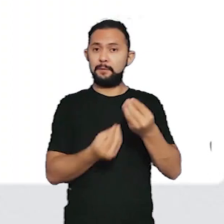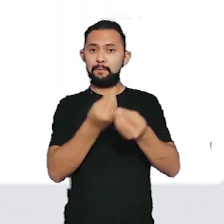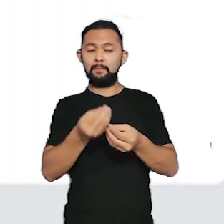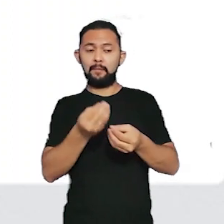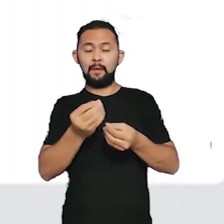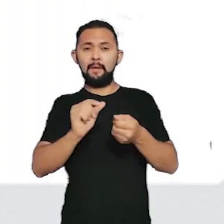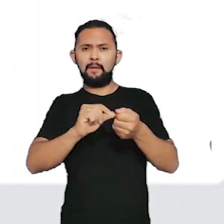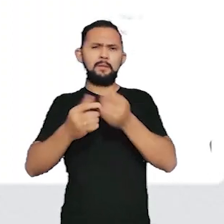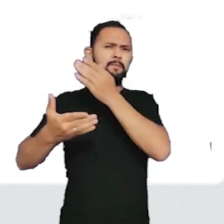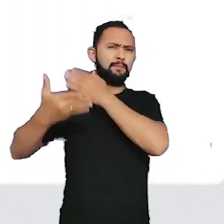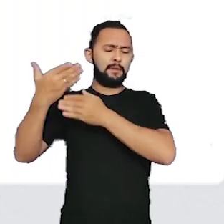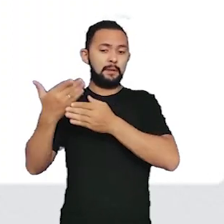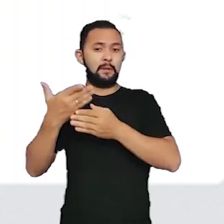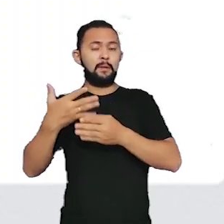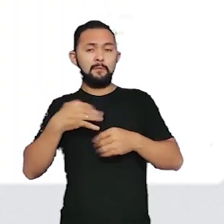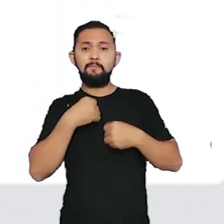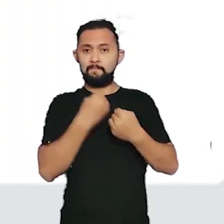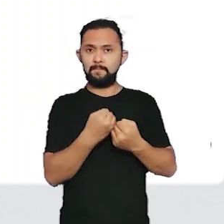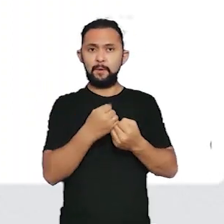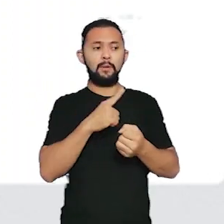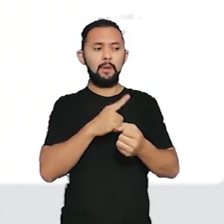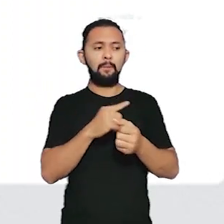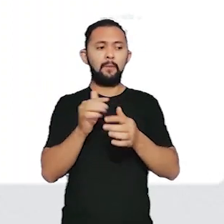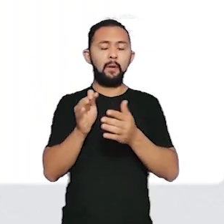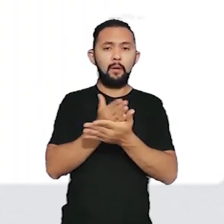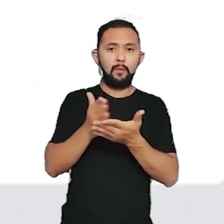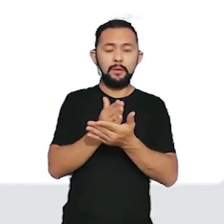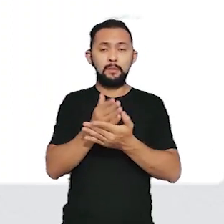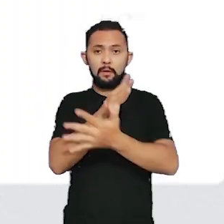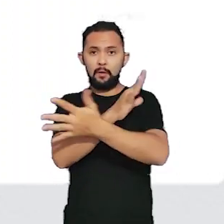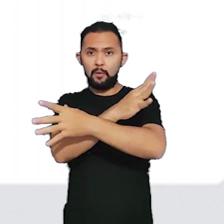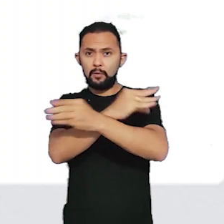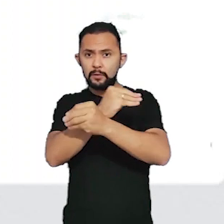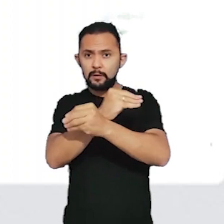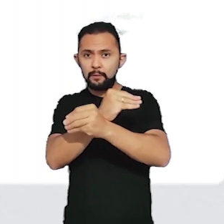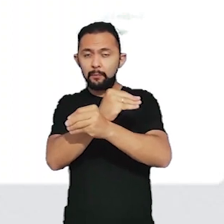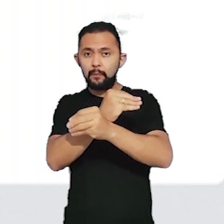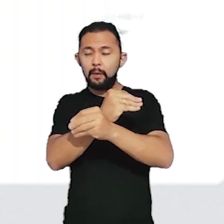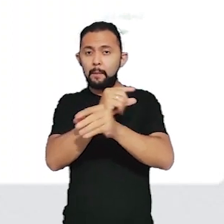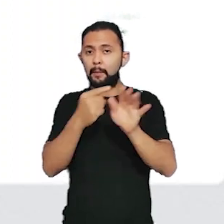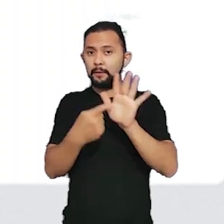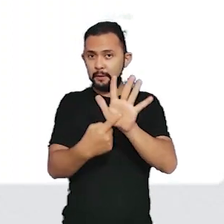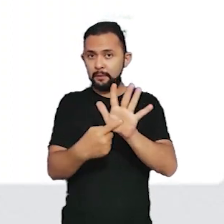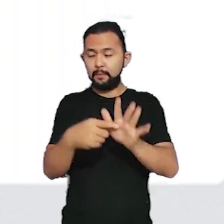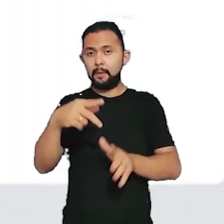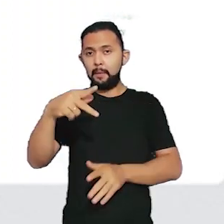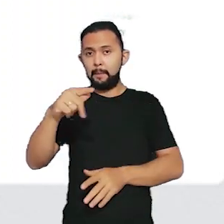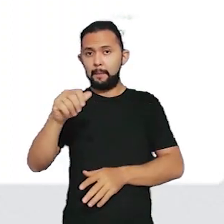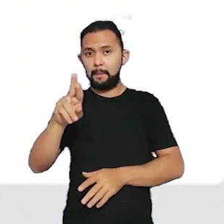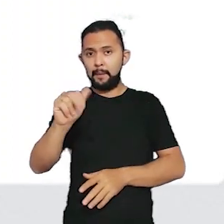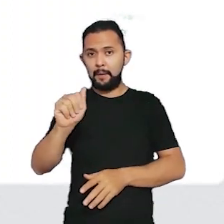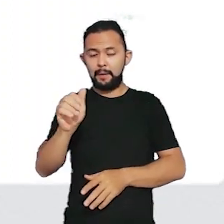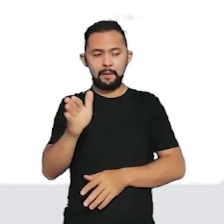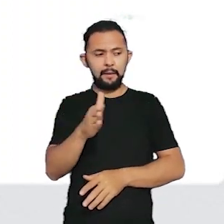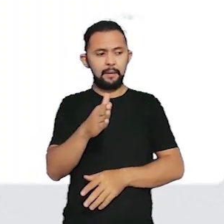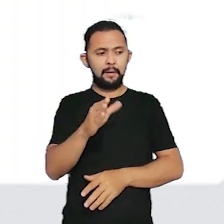fazer os mais dotados. Então, eu tenho aí as conjunções destacadas, para, como e como. E a